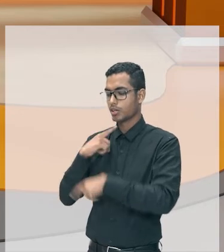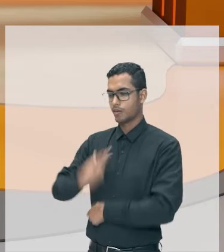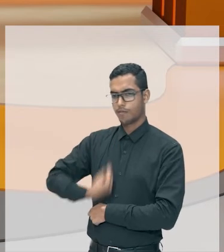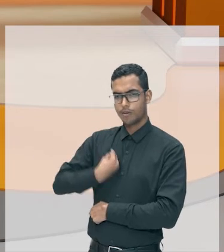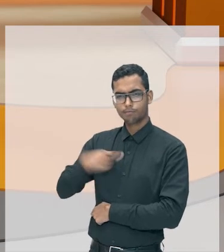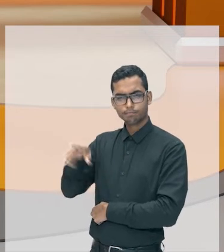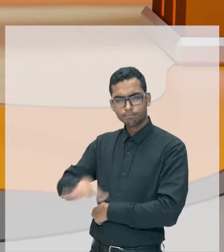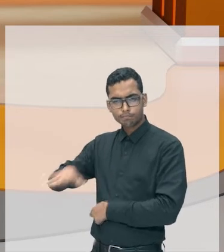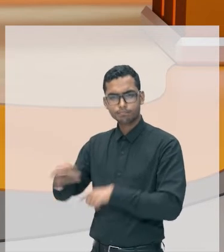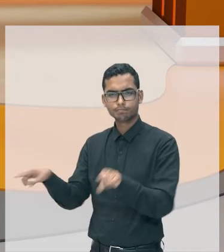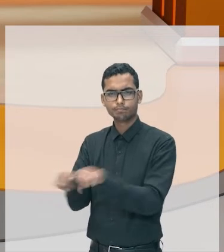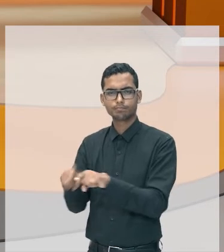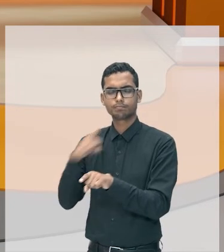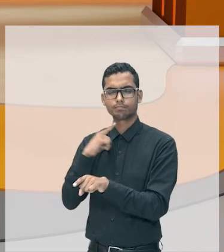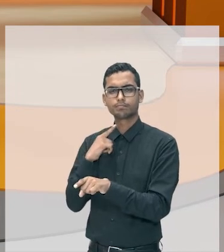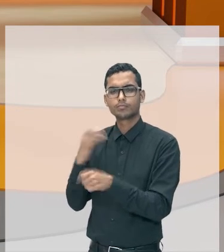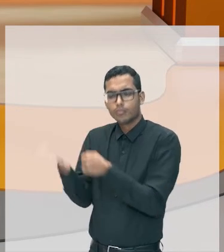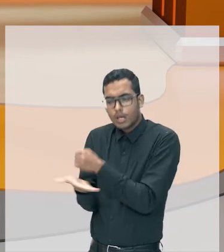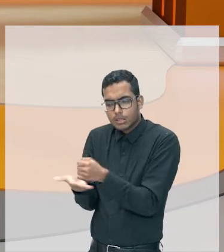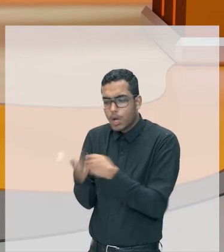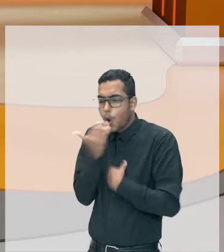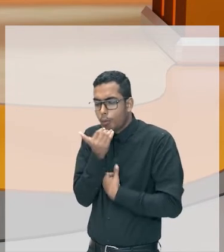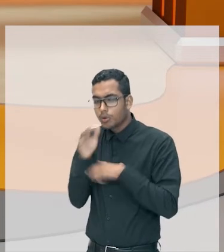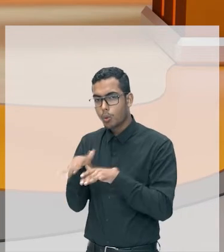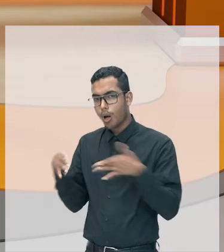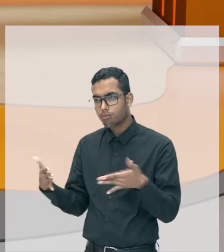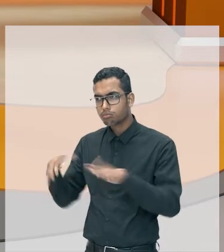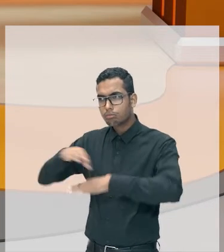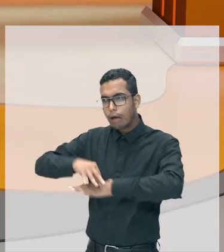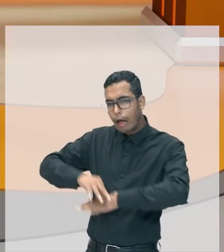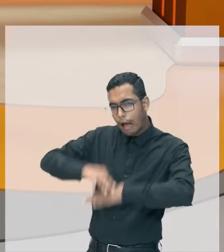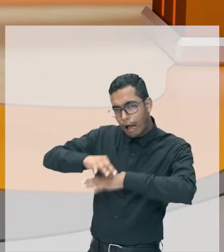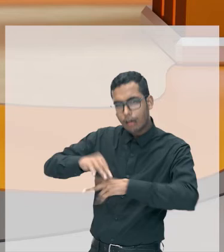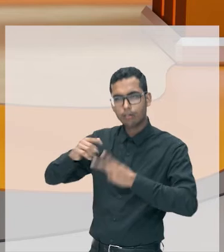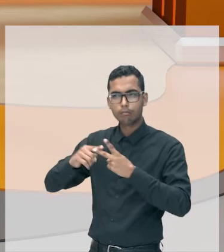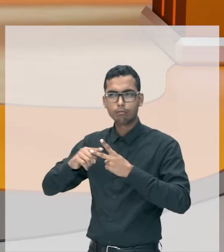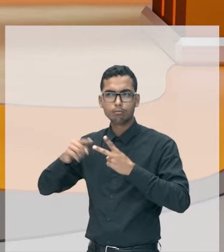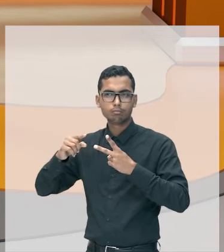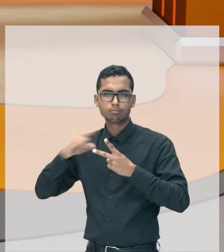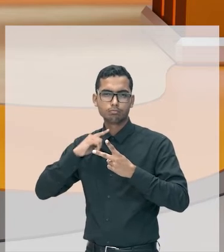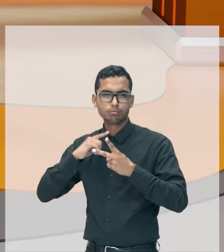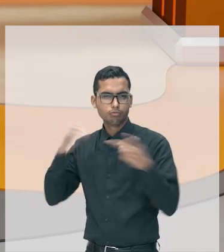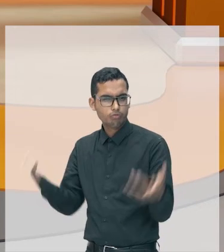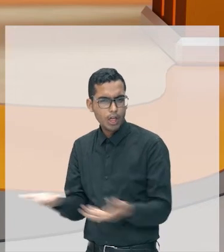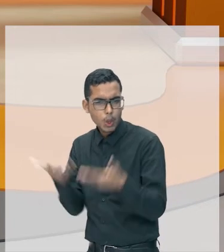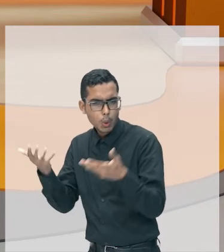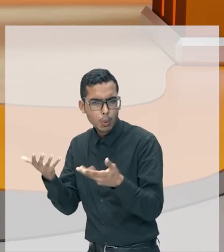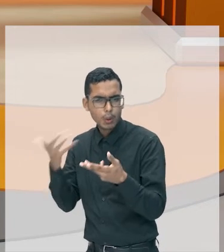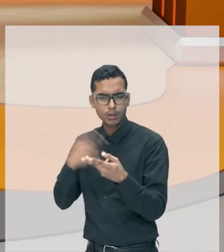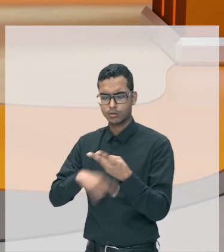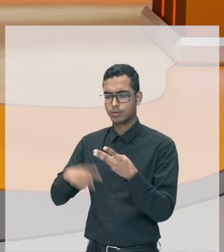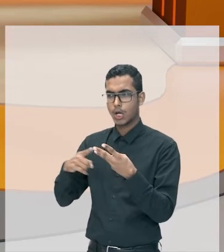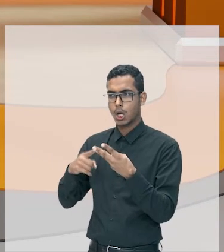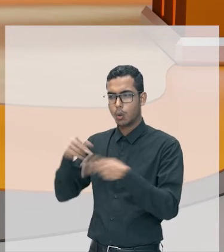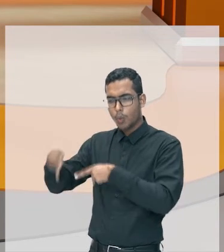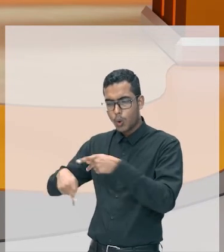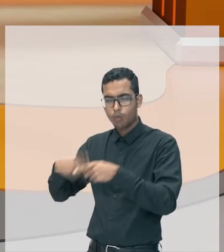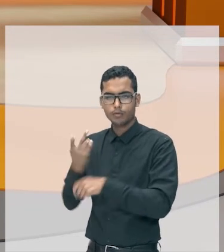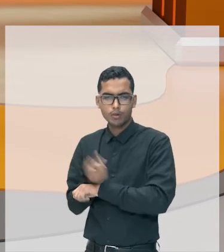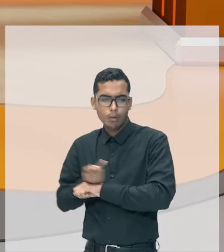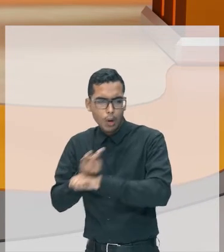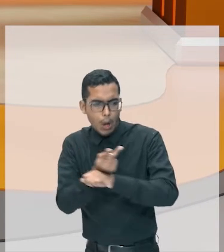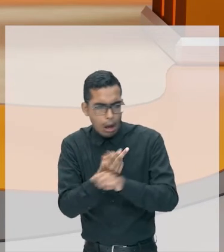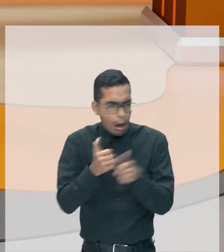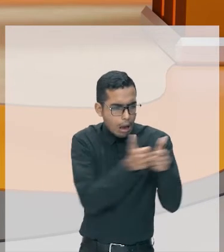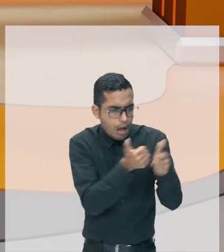era a base da alimentação. Eles comiam o quê? Eles comiam mais carne, comiam mais verdura, era um povo que vivia da caça, era um povo que vivia da coleta.